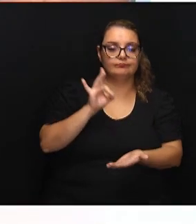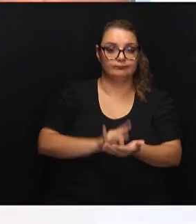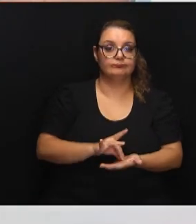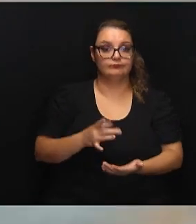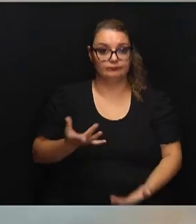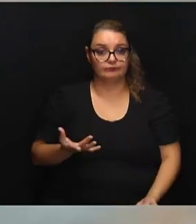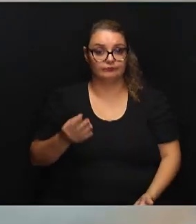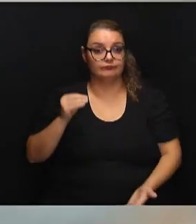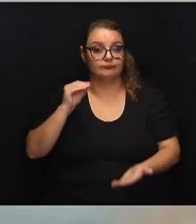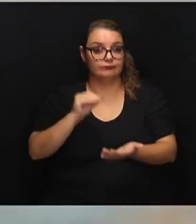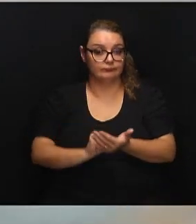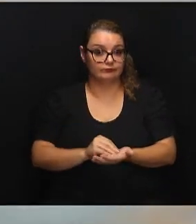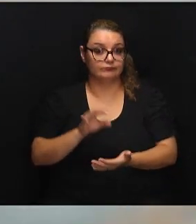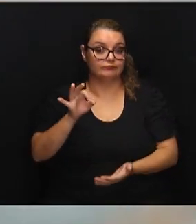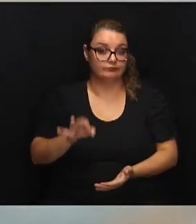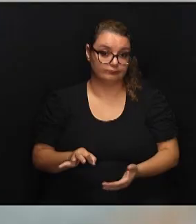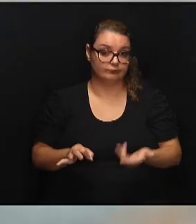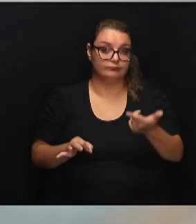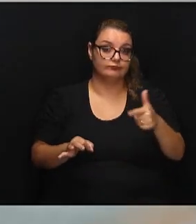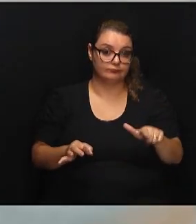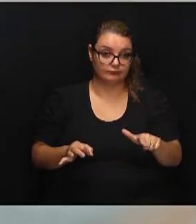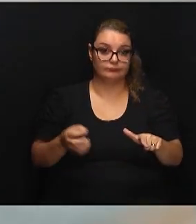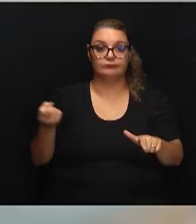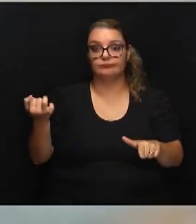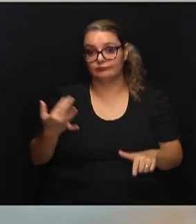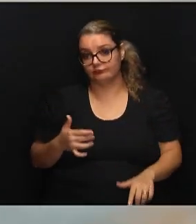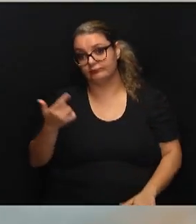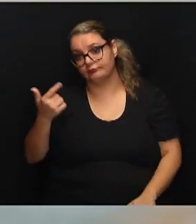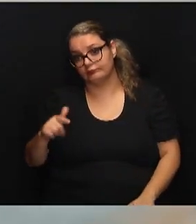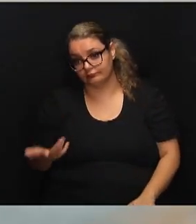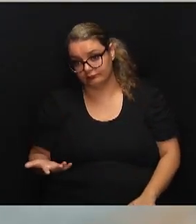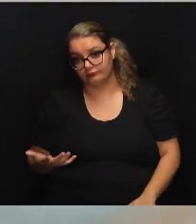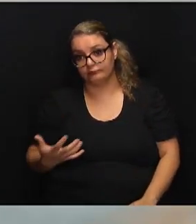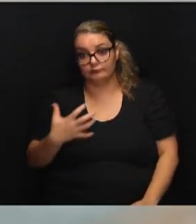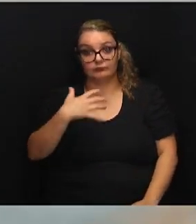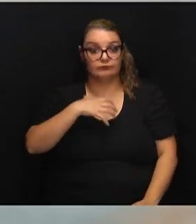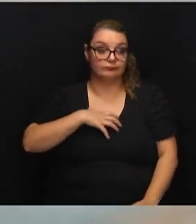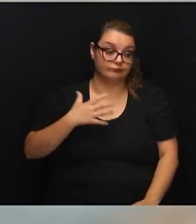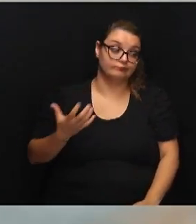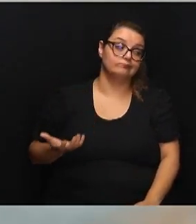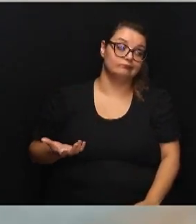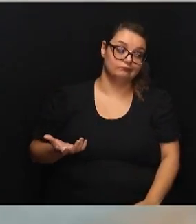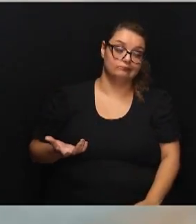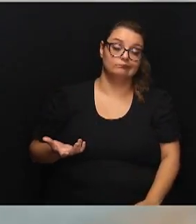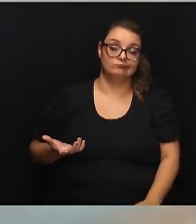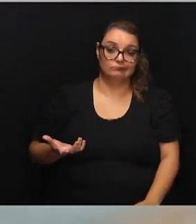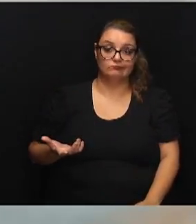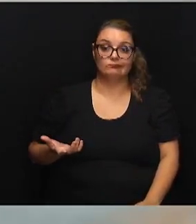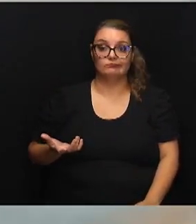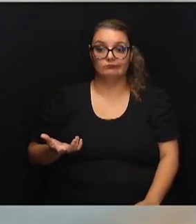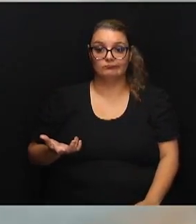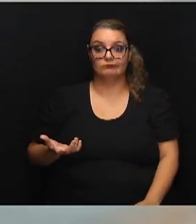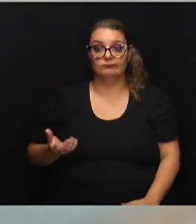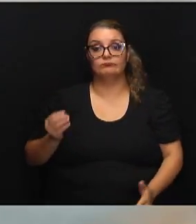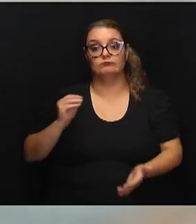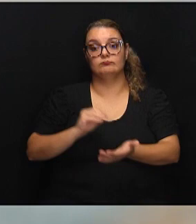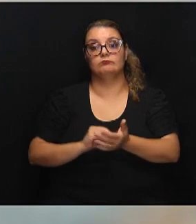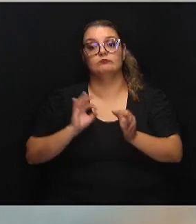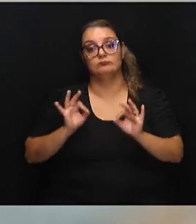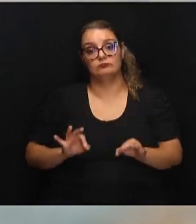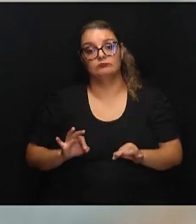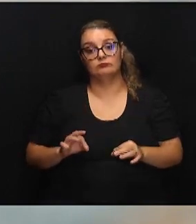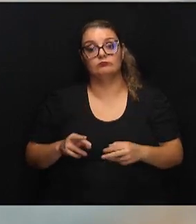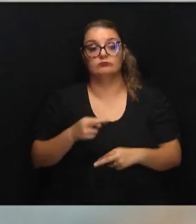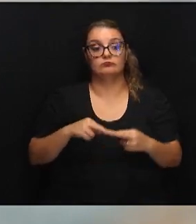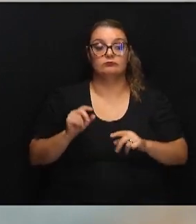incertezas continuam enquanto continuarem esse clima de incerteza em relação ao que de